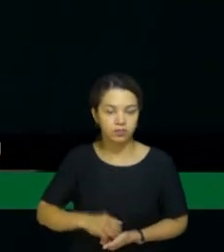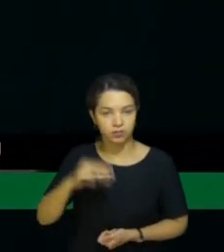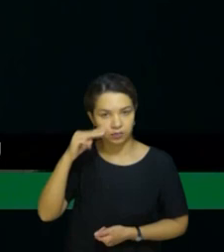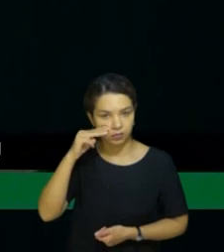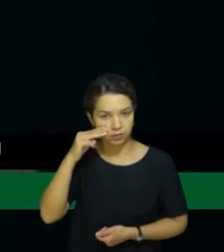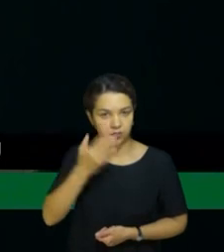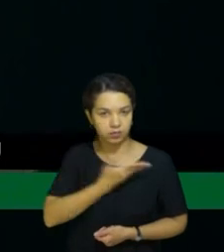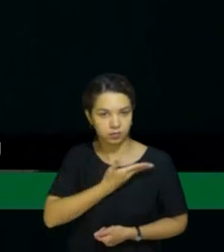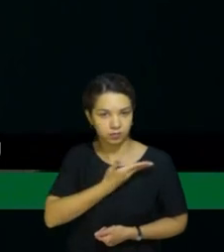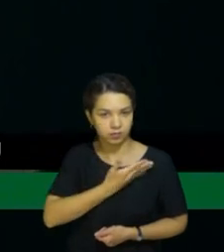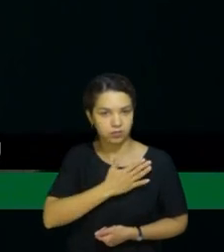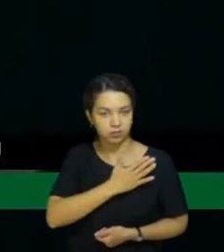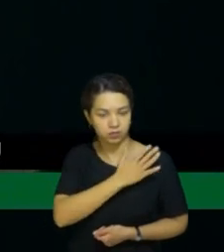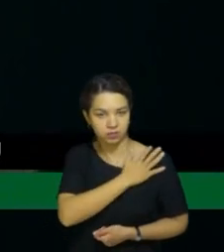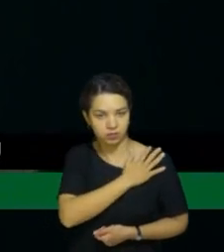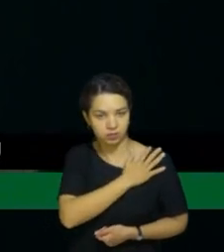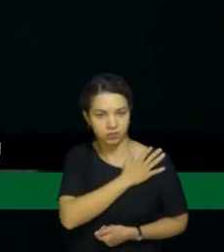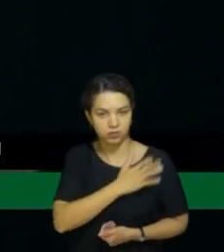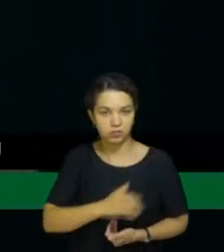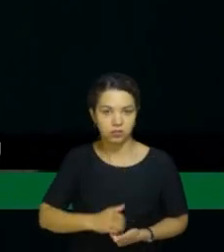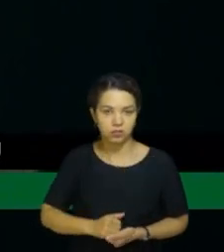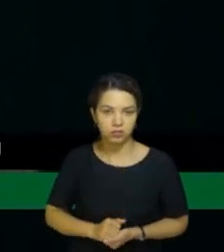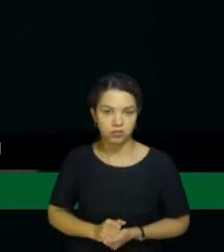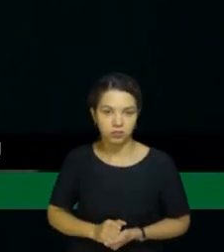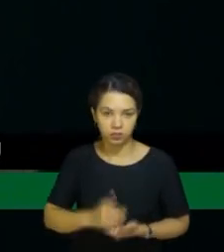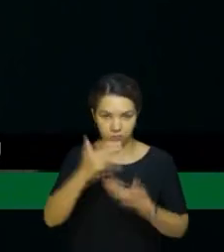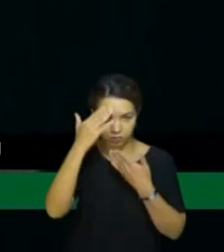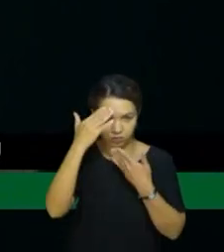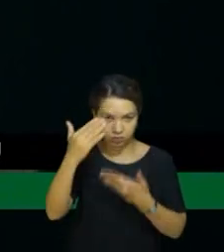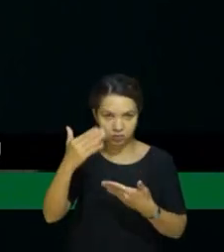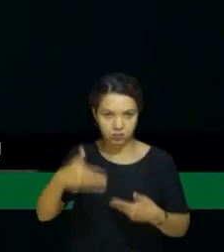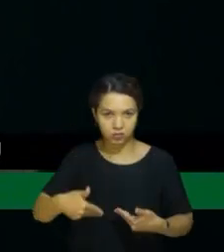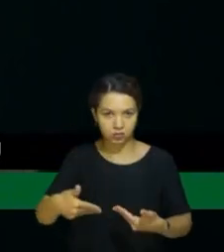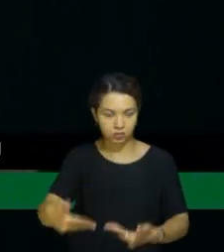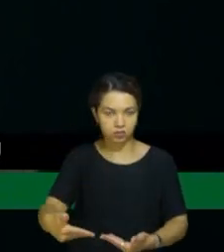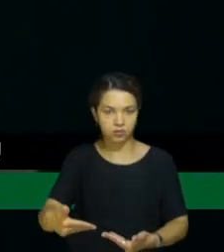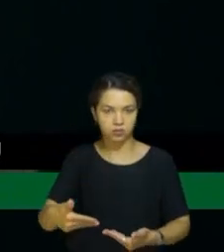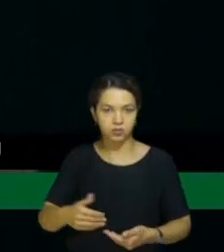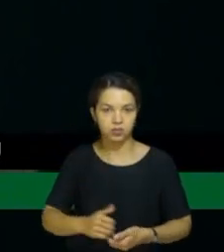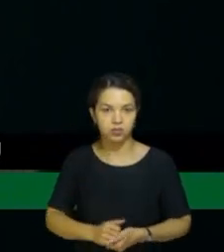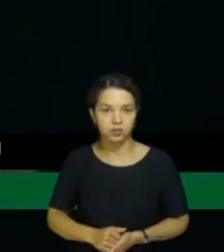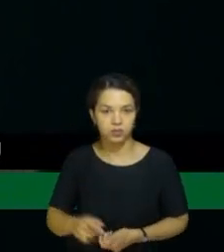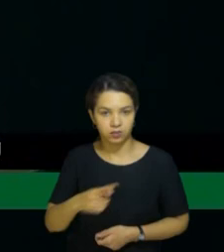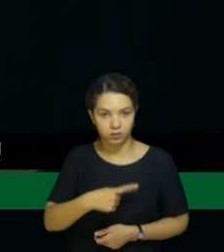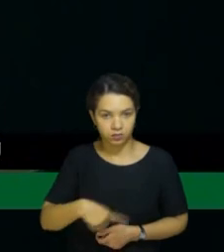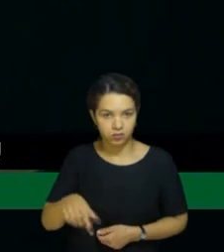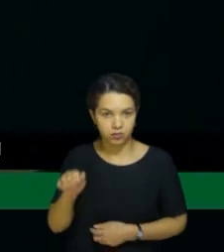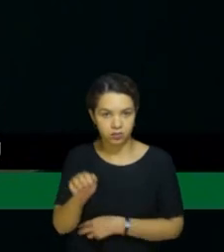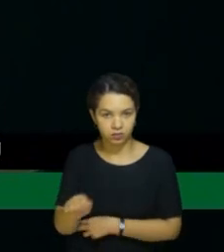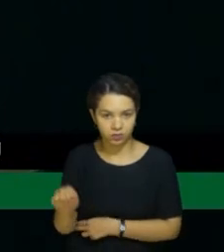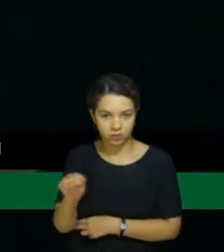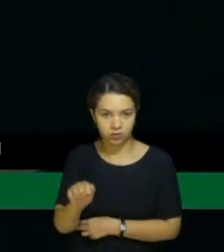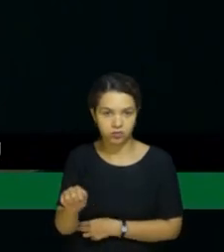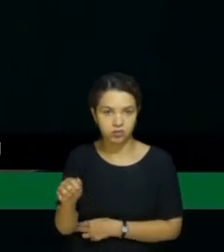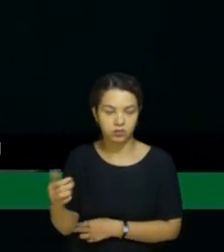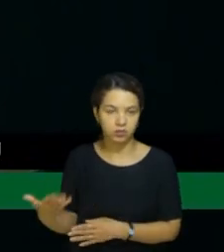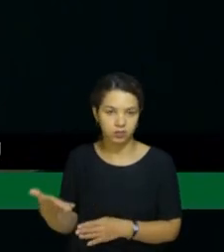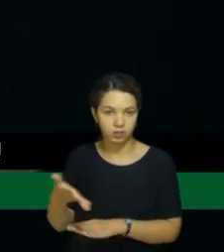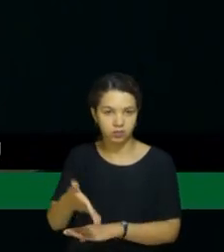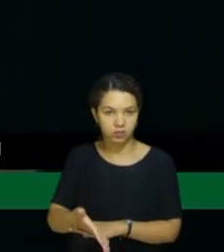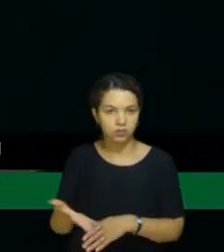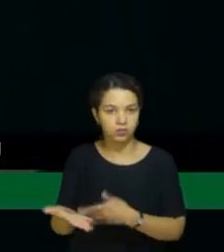irmão Napoleão Bernardes Obrigado pelo convite PR Nossa Associação estar aqui podendo